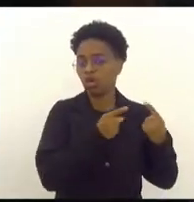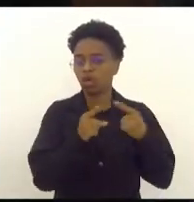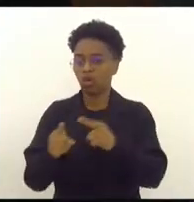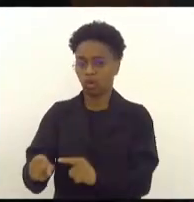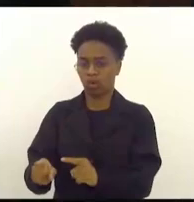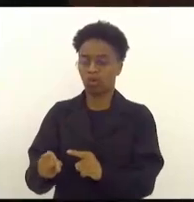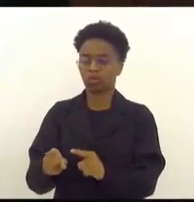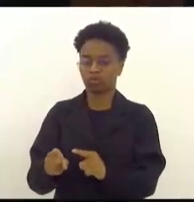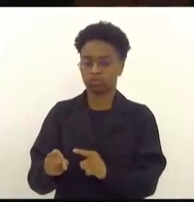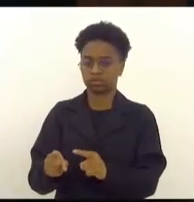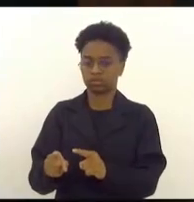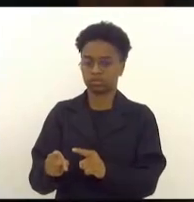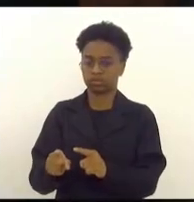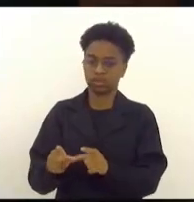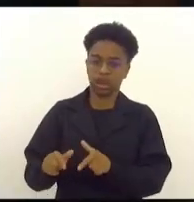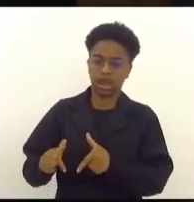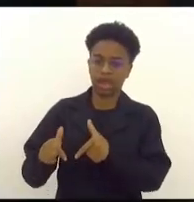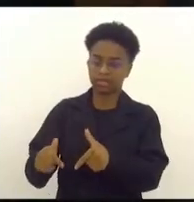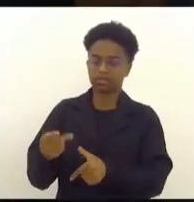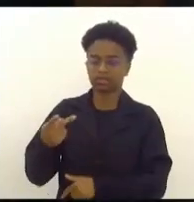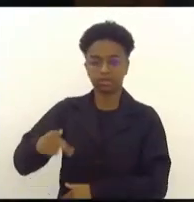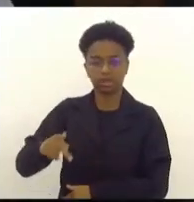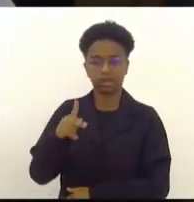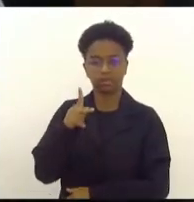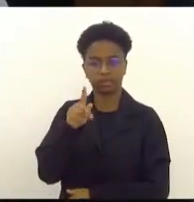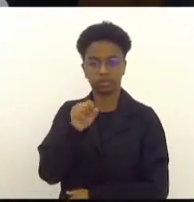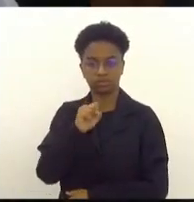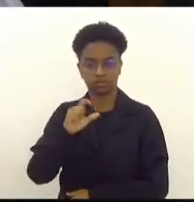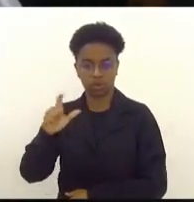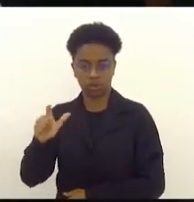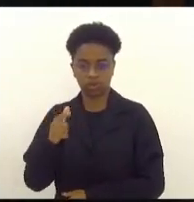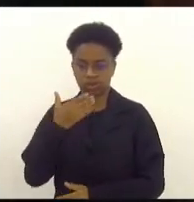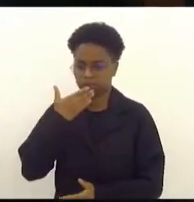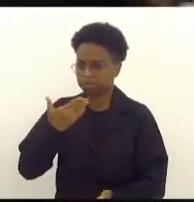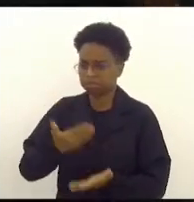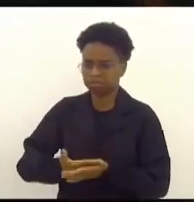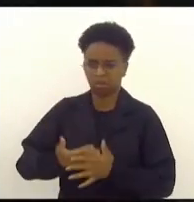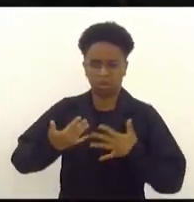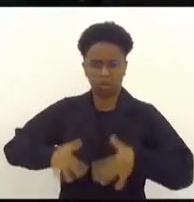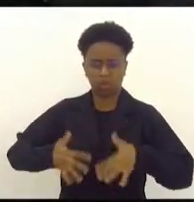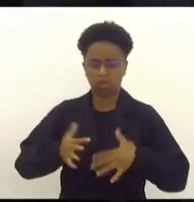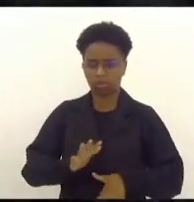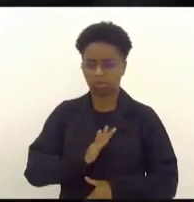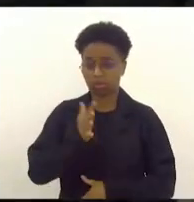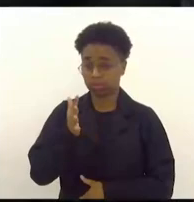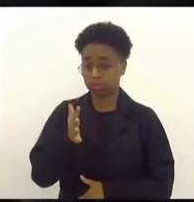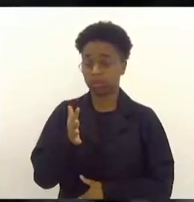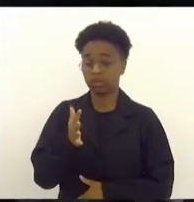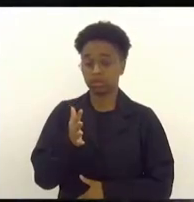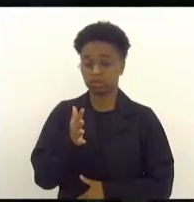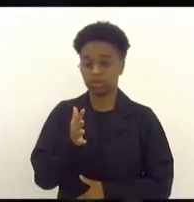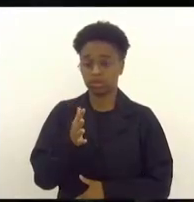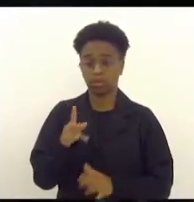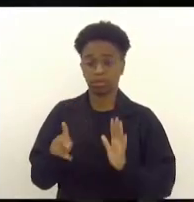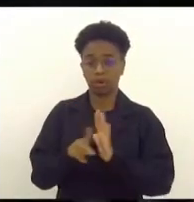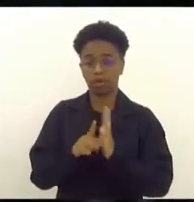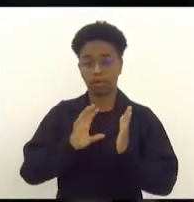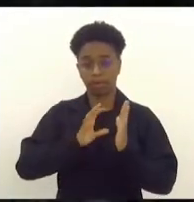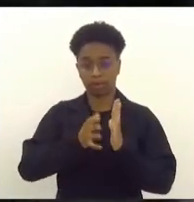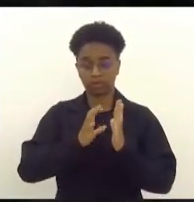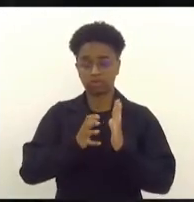a esta iniciativa escandalosa do batismo do partido